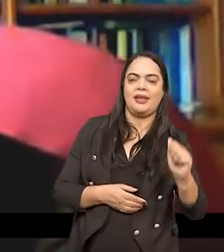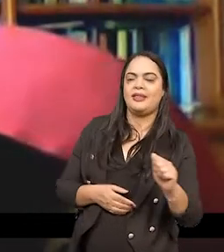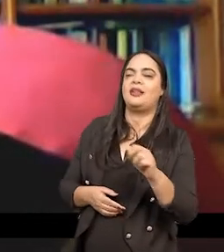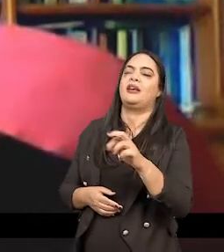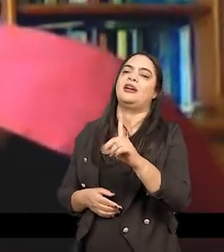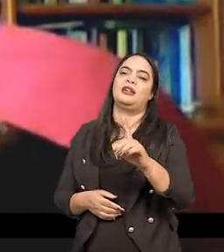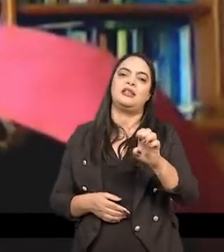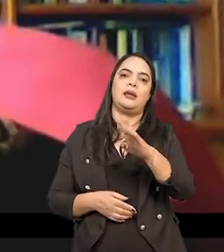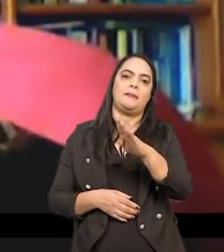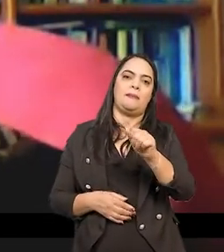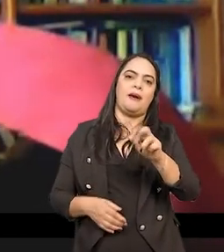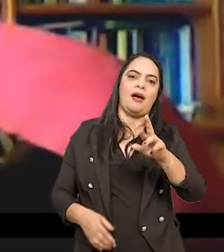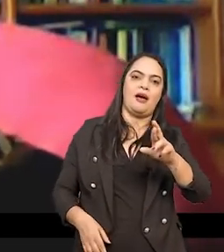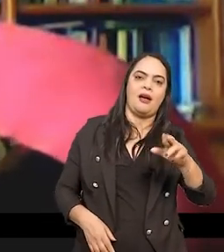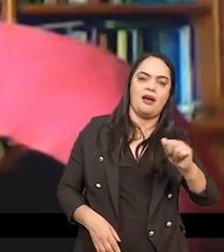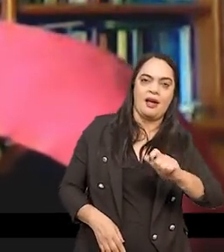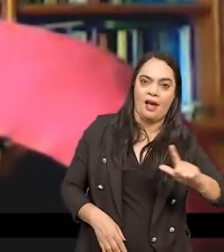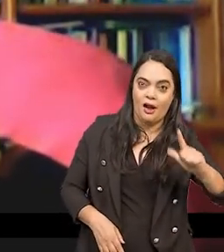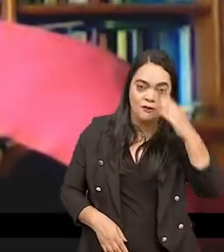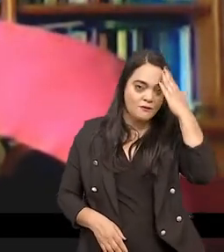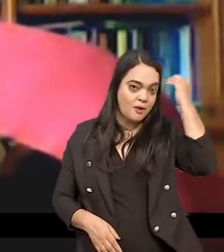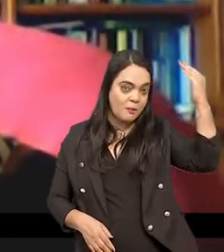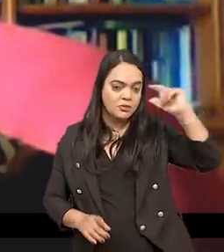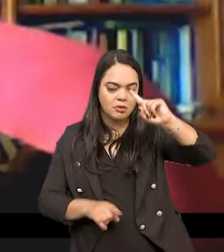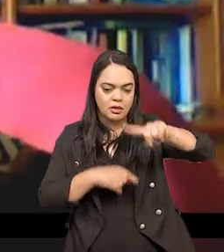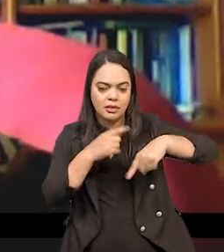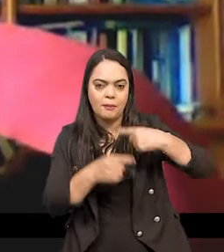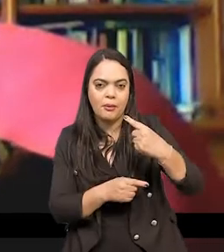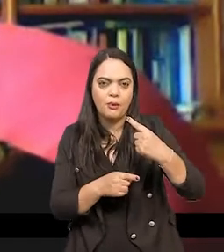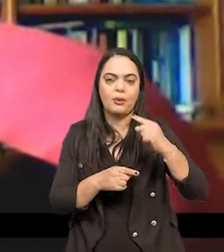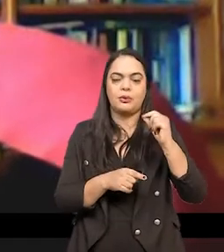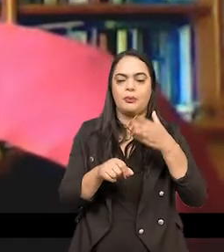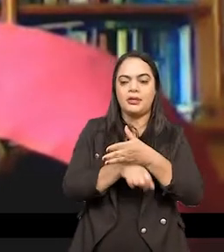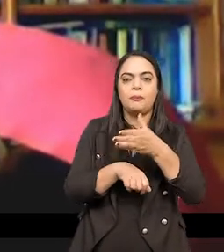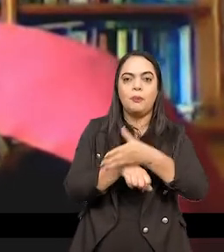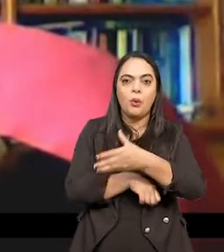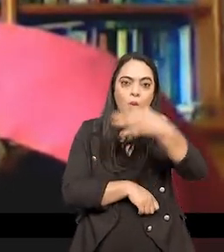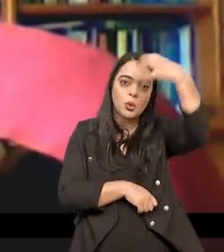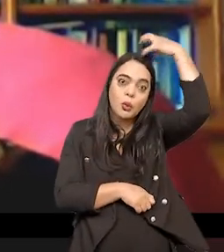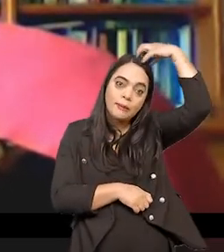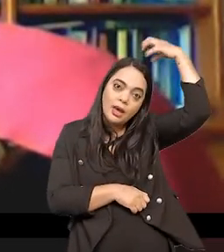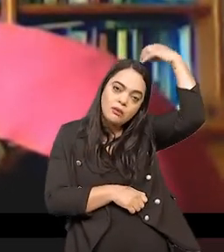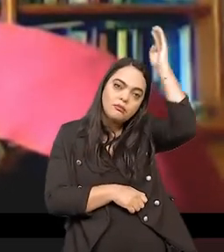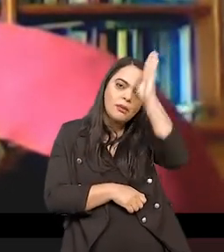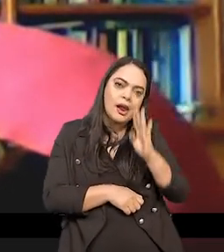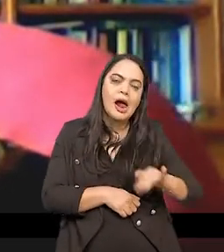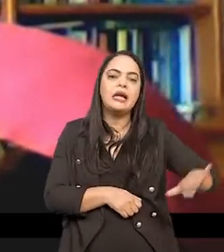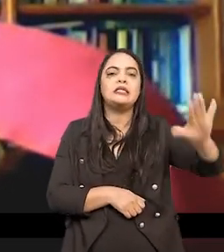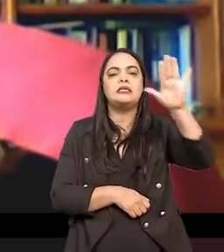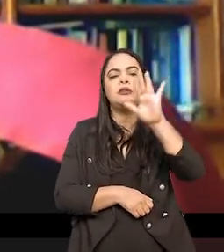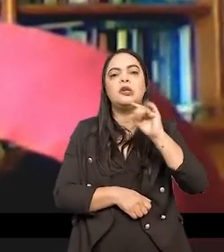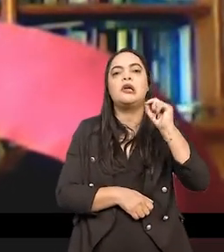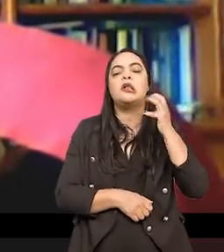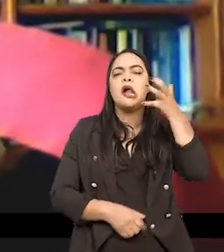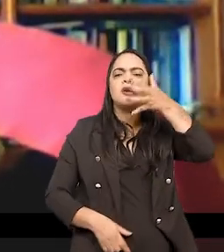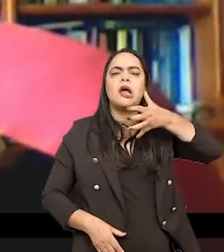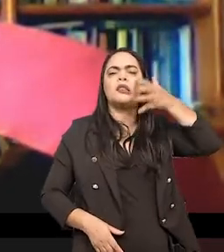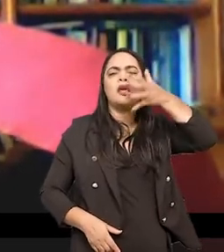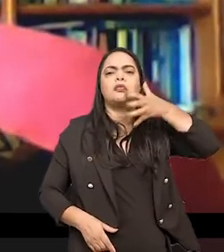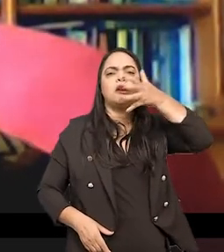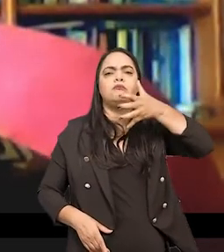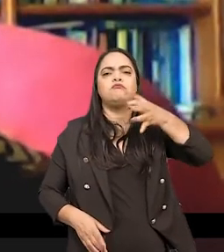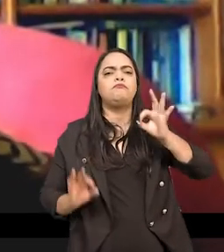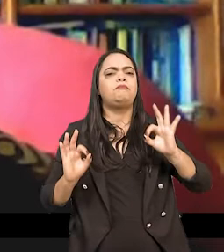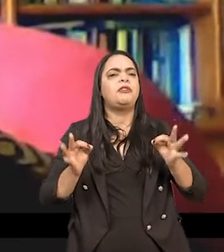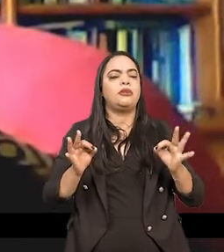ser imperador do Império Brasileiro, né, após a independência, e ele faz um discurso maravilhoso, tal, e quando